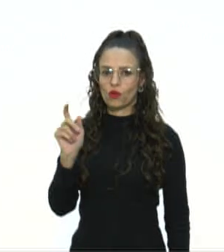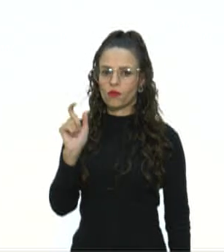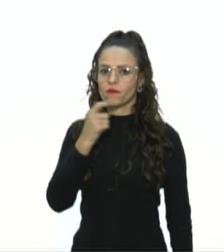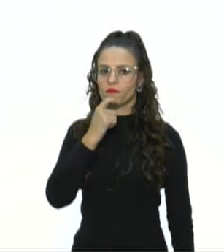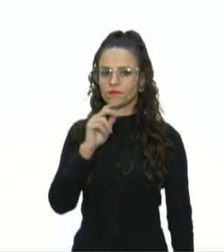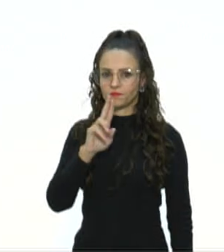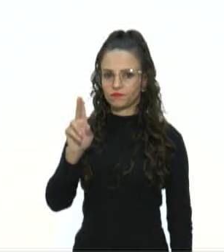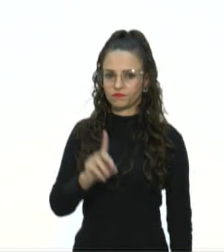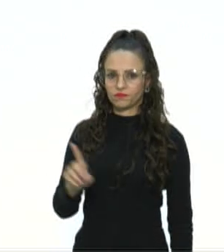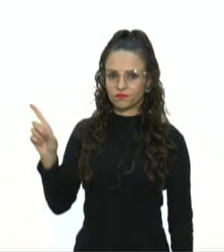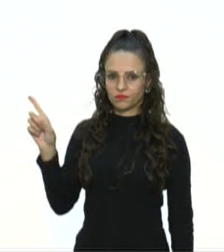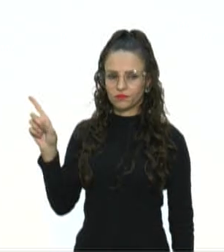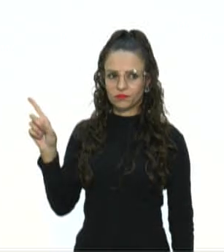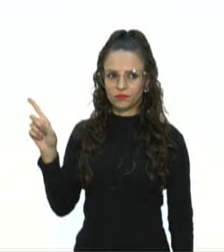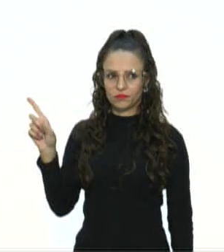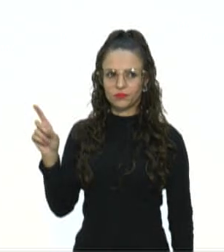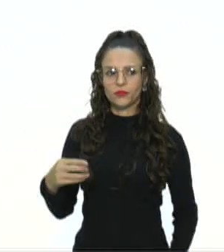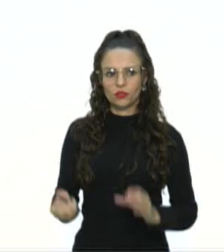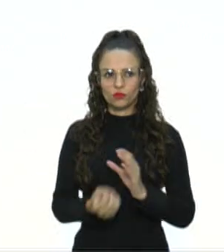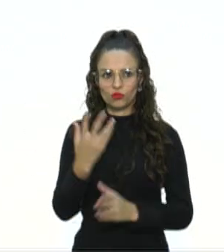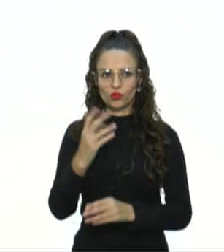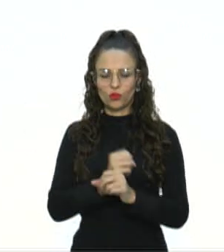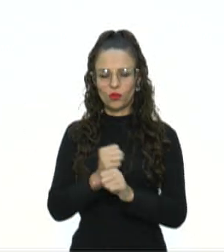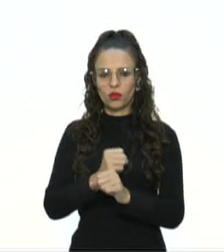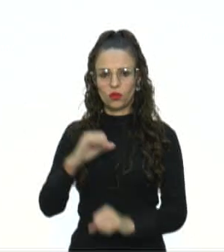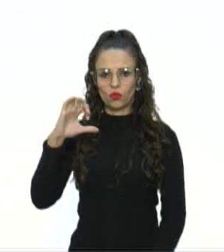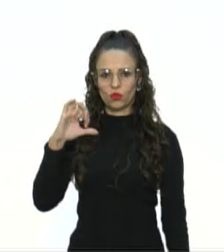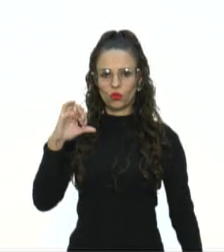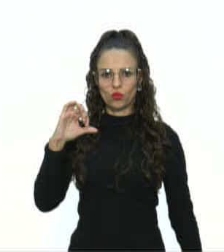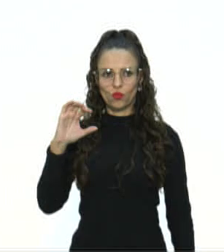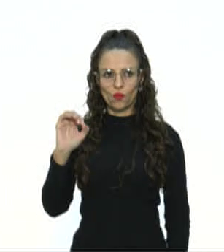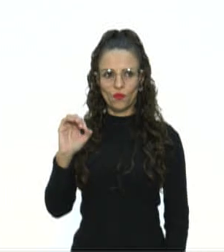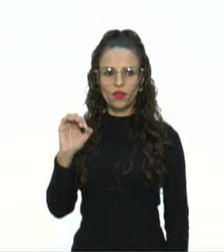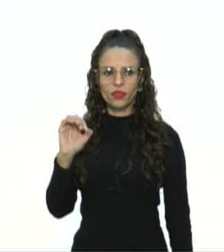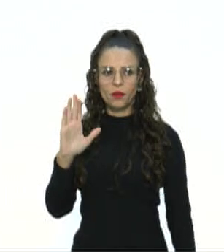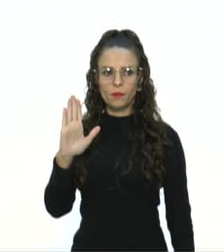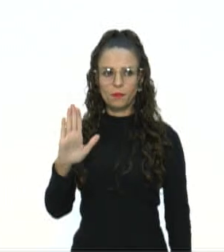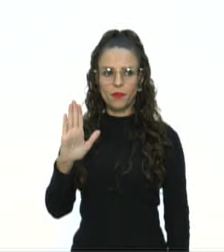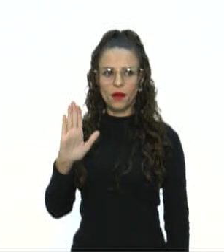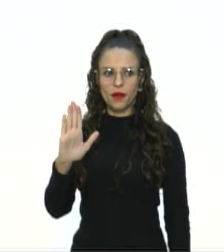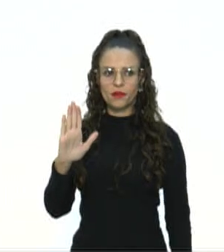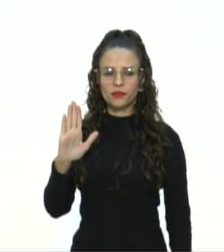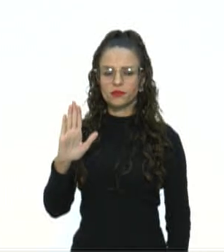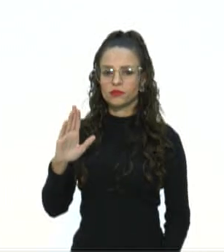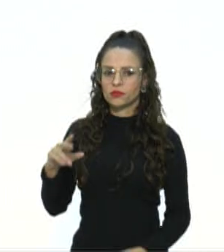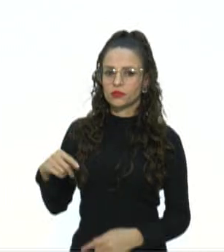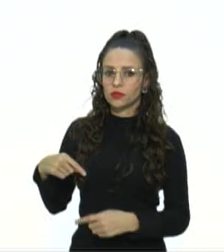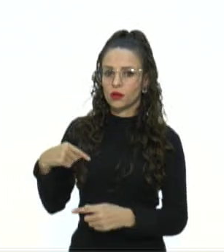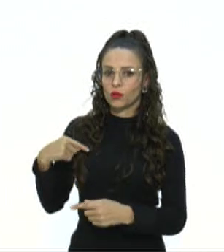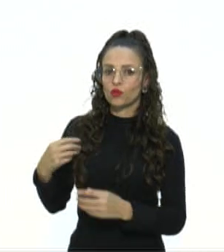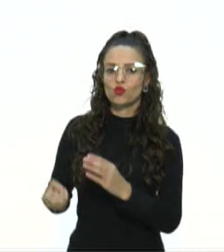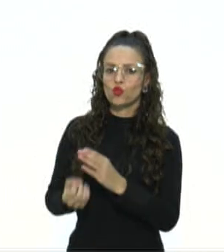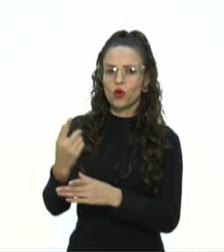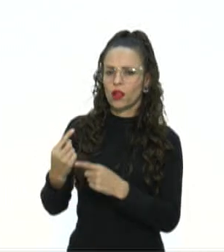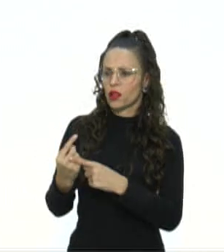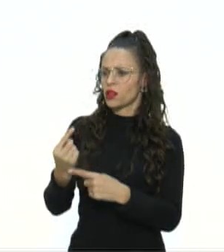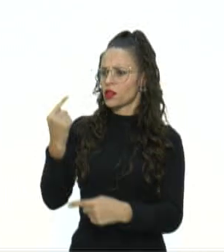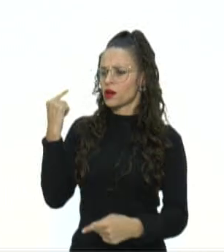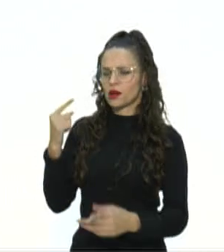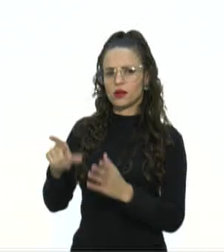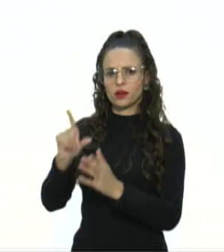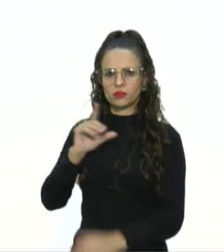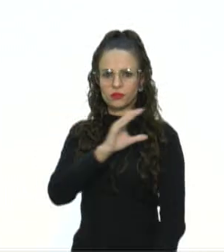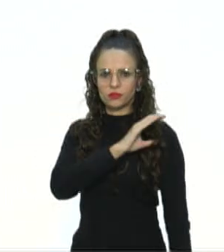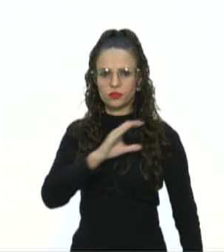Mixed Martial Arts, que surgiu nos anos 90, né, mas suas origens datam desde antes de Cristo, né?